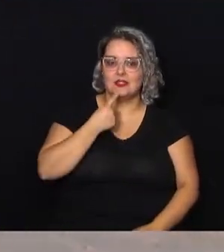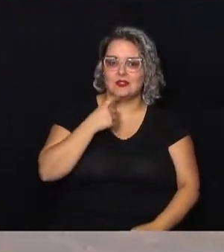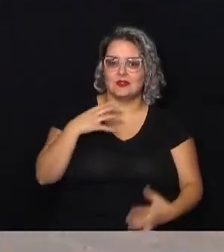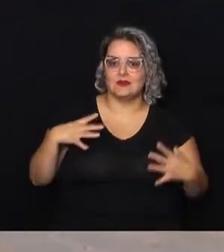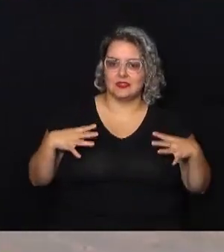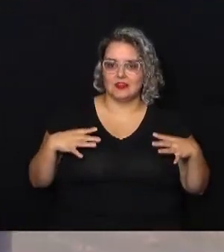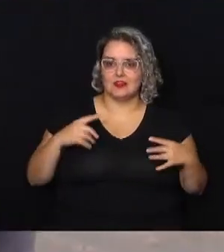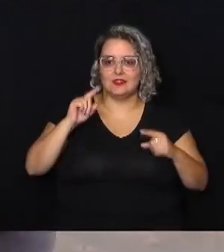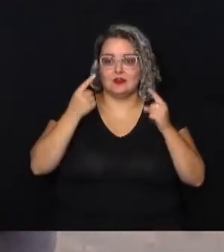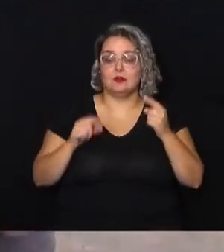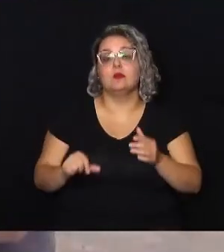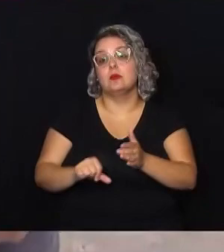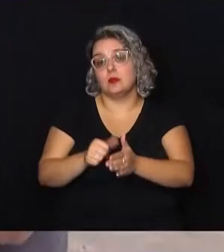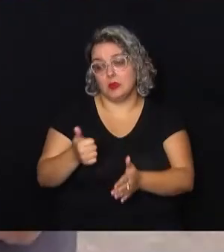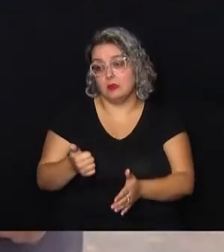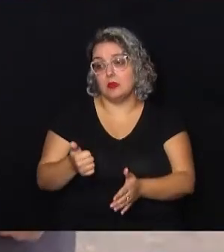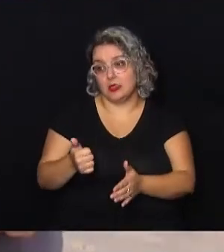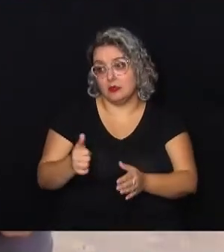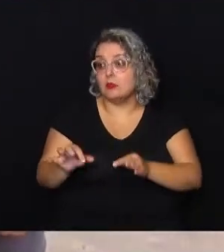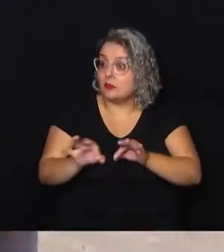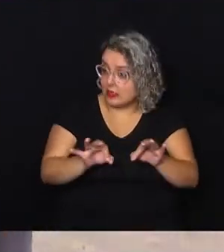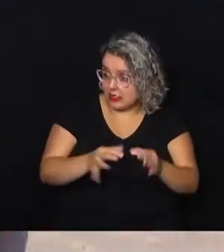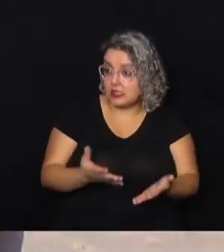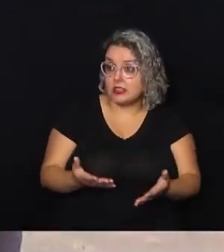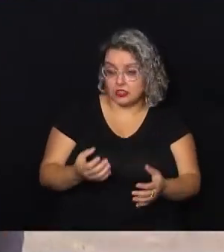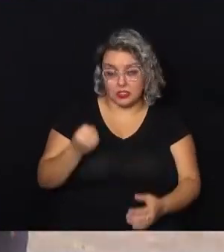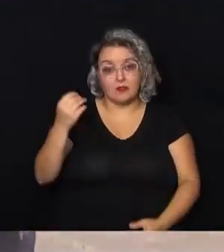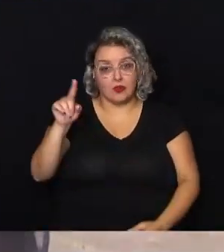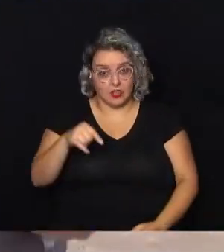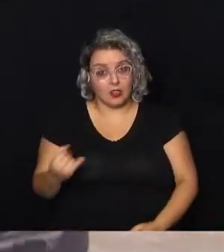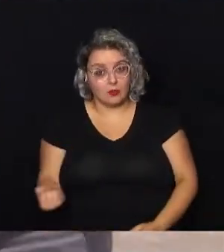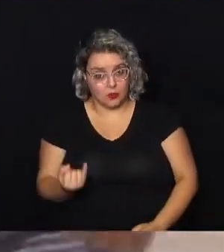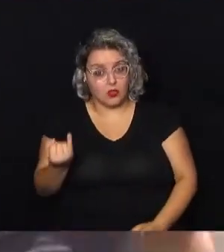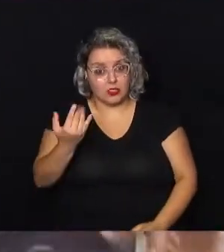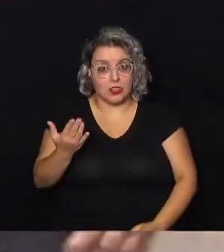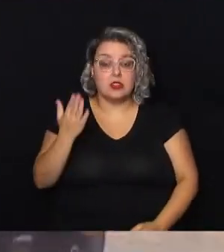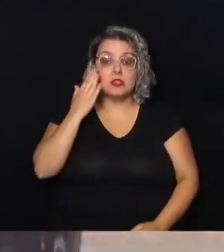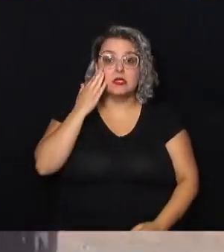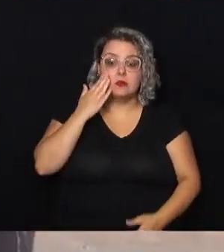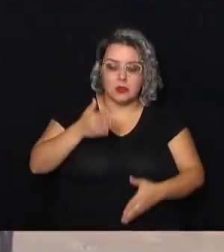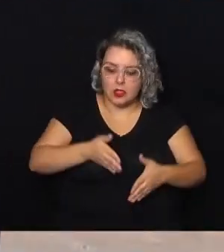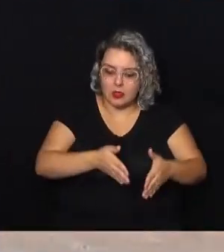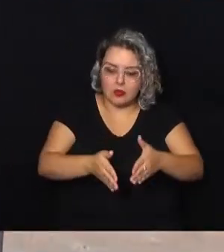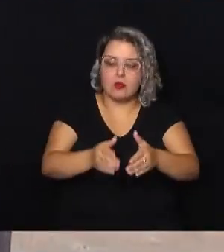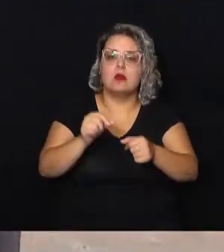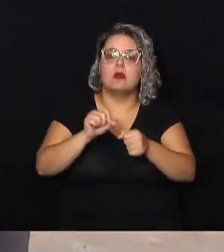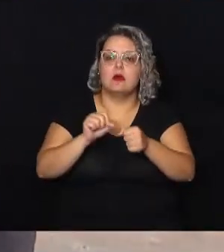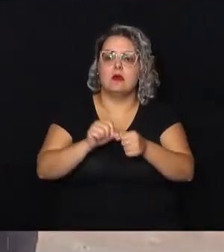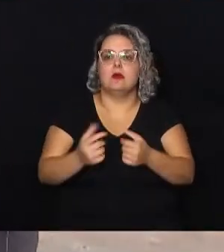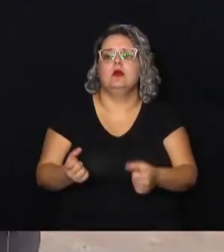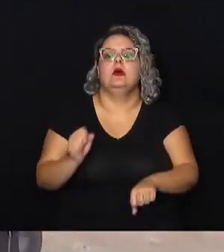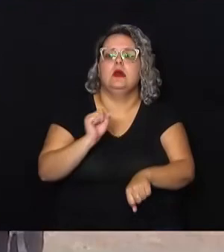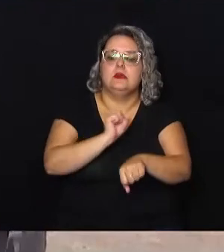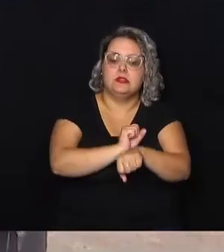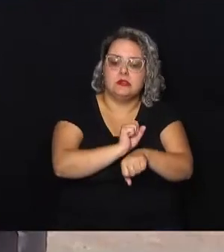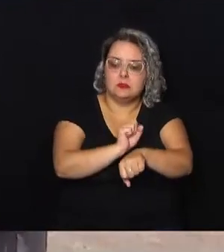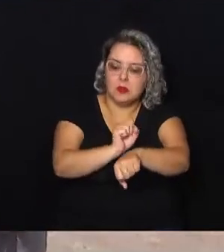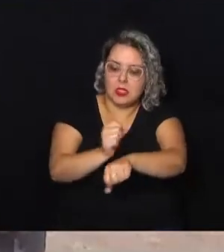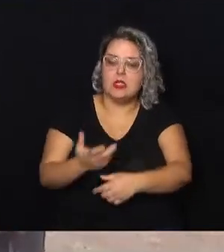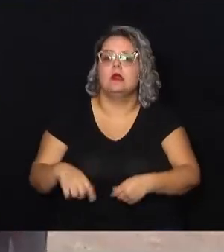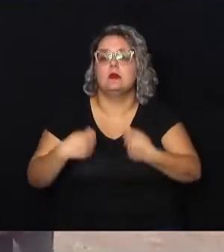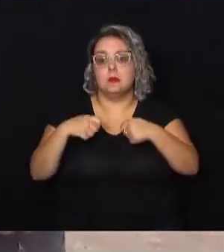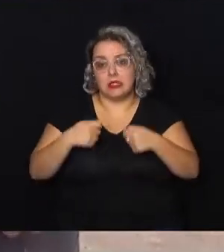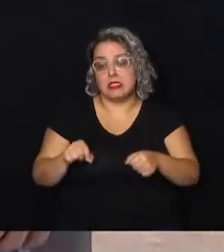Bom, primeiramente, planejar a viagem é muito importante, né? Saber o trajeto que vai fazer, as paradas que eventualmente